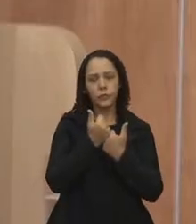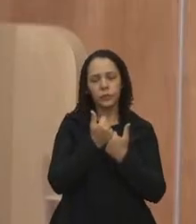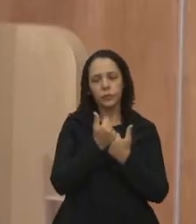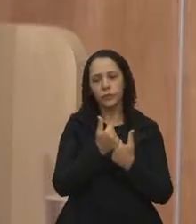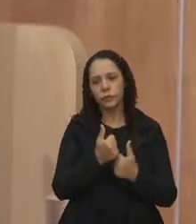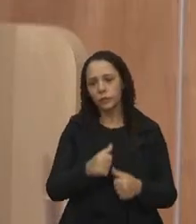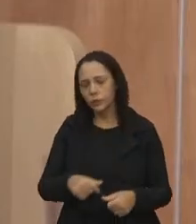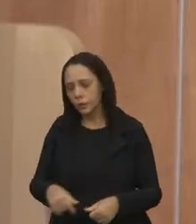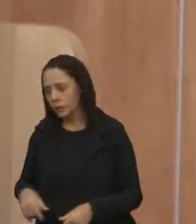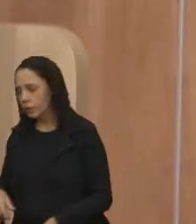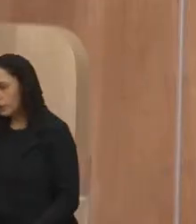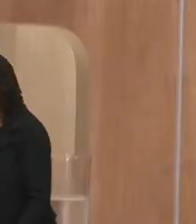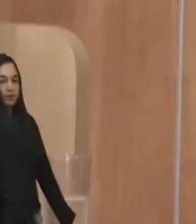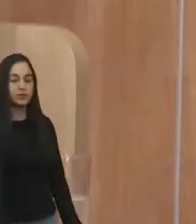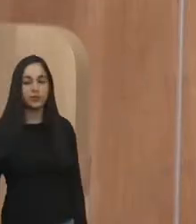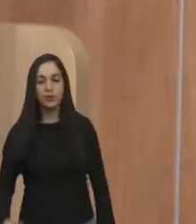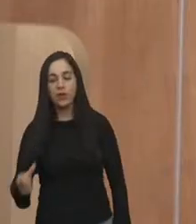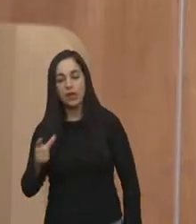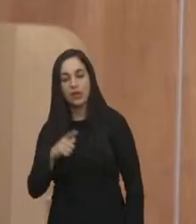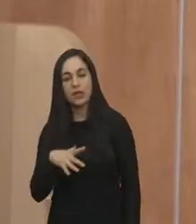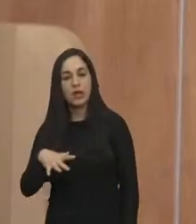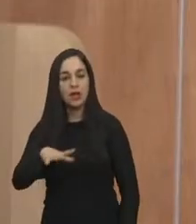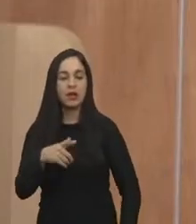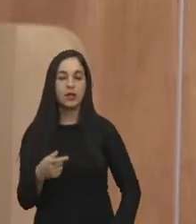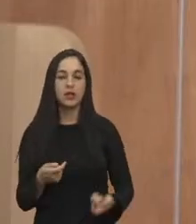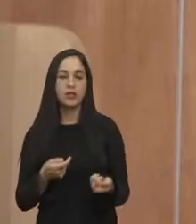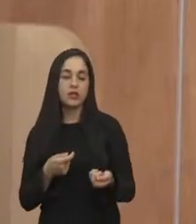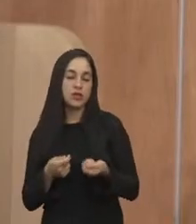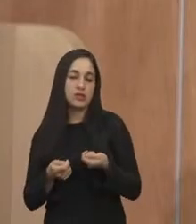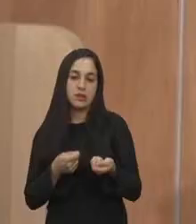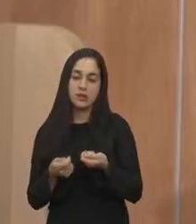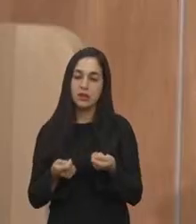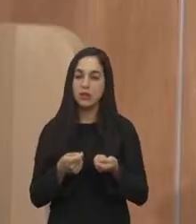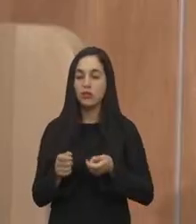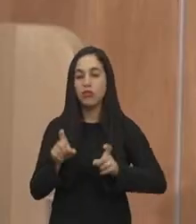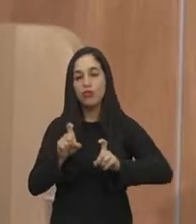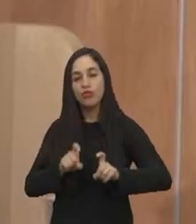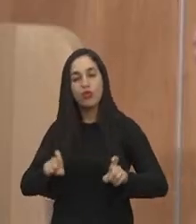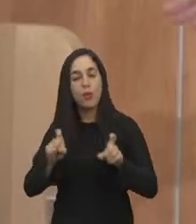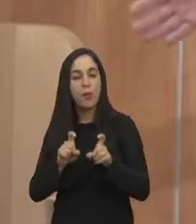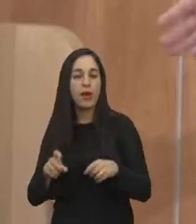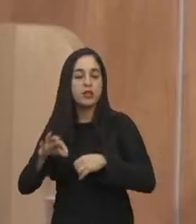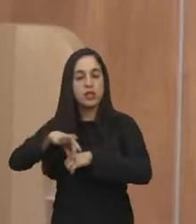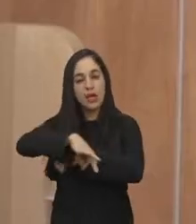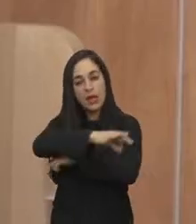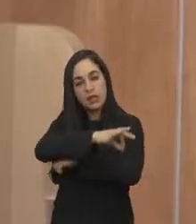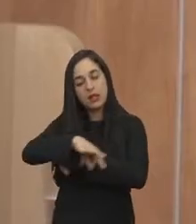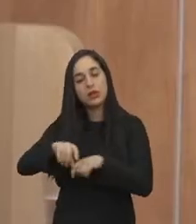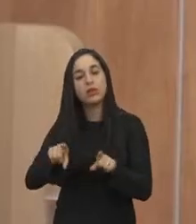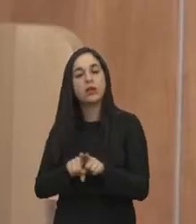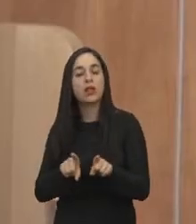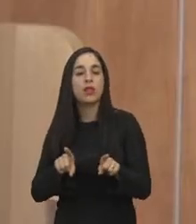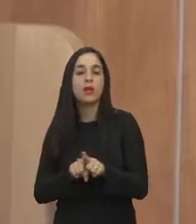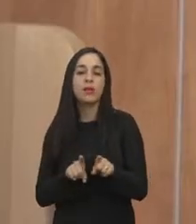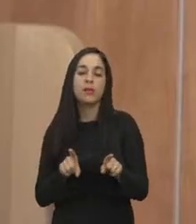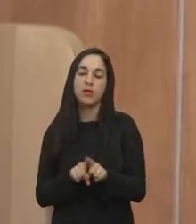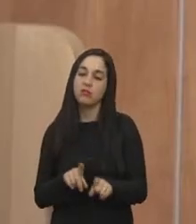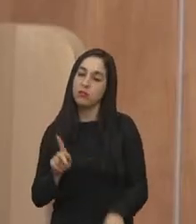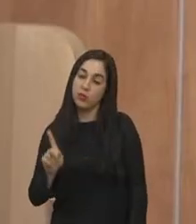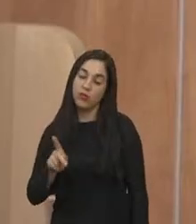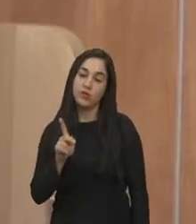área, a nossa área de gestão, informática e arquitetura e formação docente,